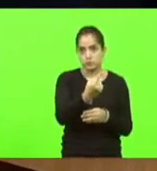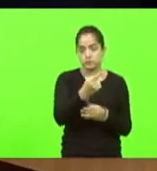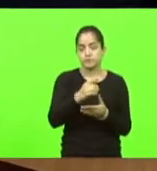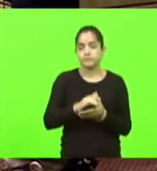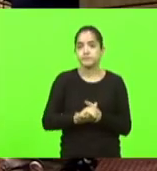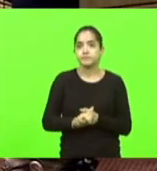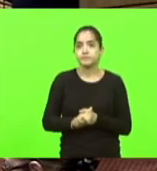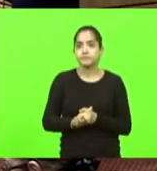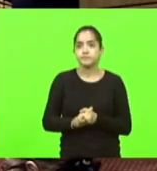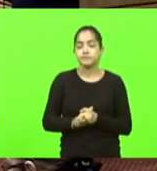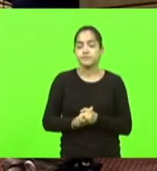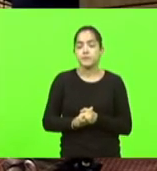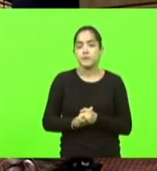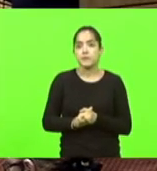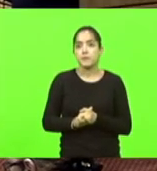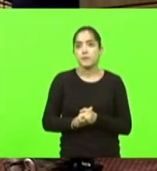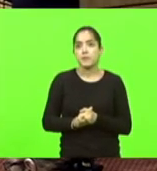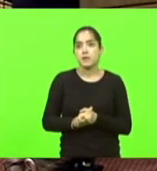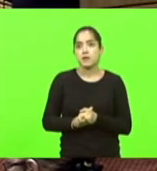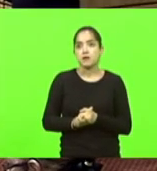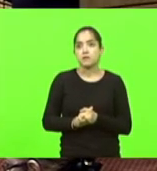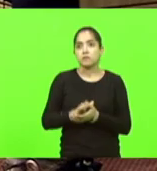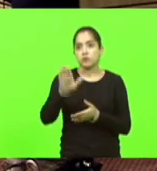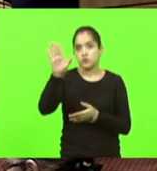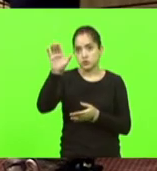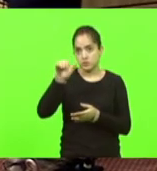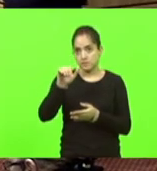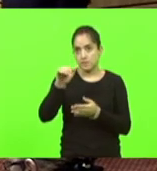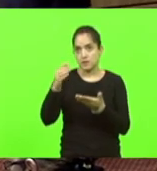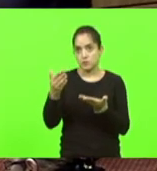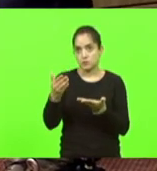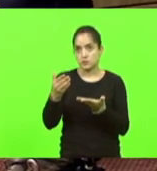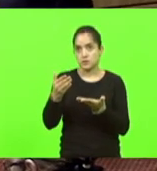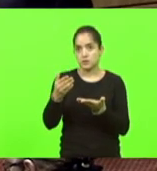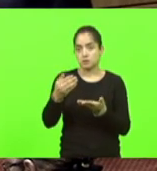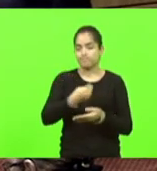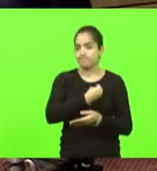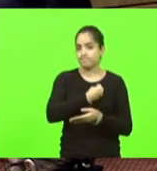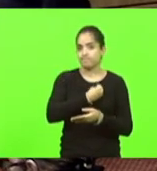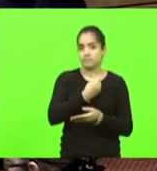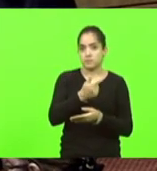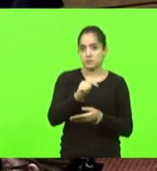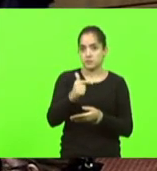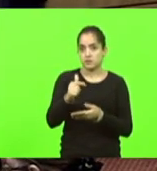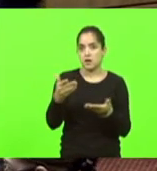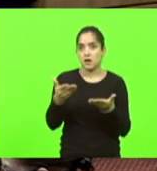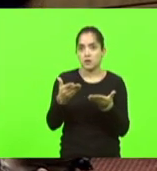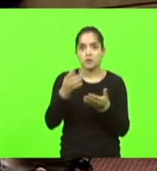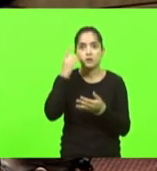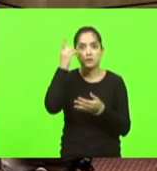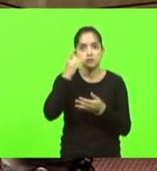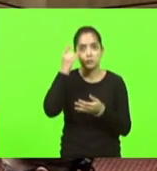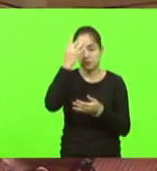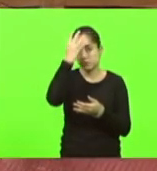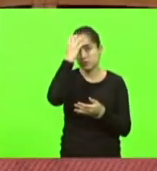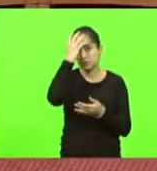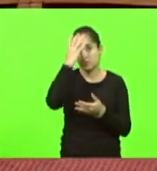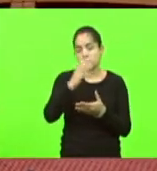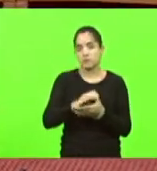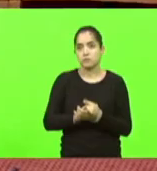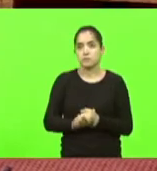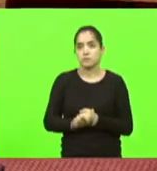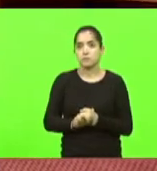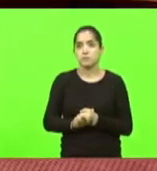ok da presidência somente vai chamar aqueles que estão ausentes da sessão como volta a deputado Ismael dos Santos